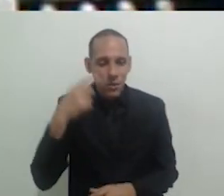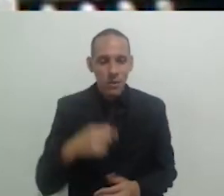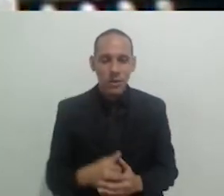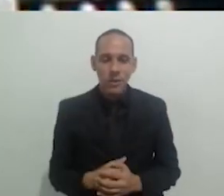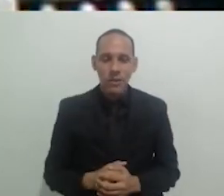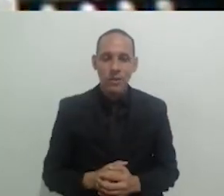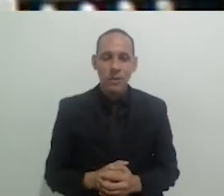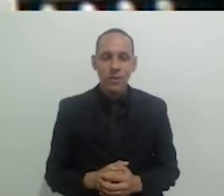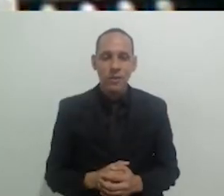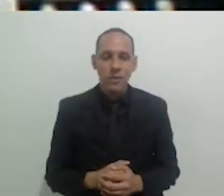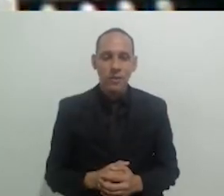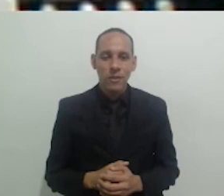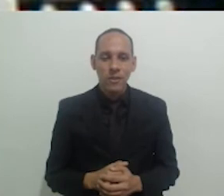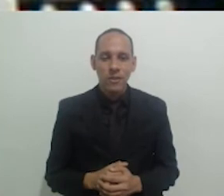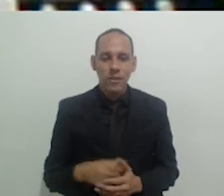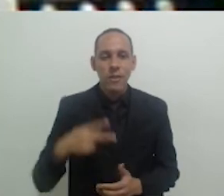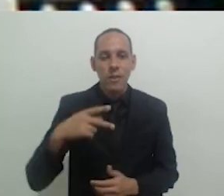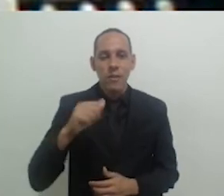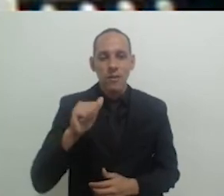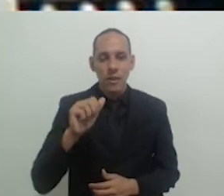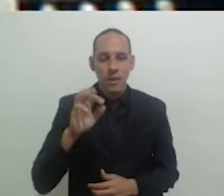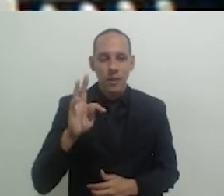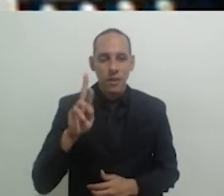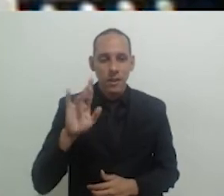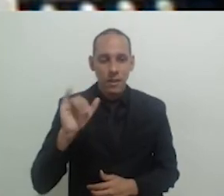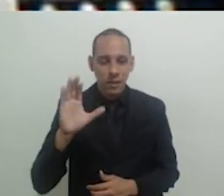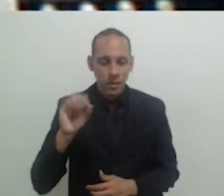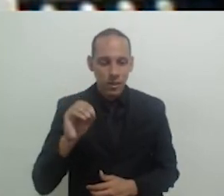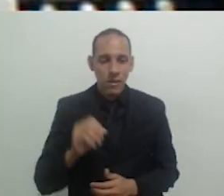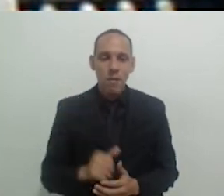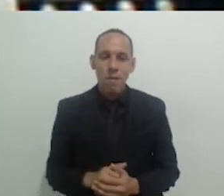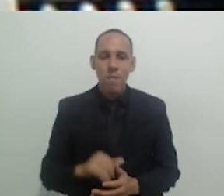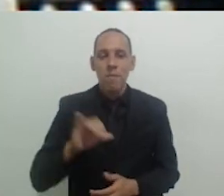doutor Patrício, né? Patrício Jorge Lobo. Patrício Jorge Lobo.